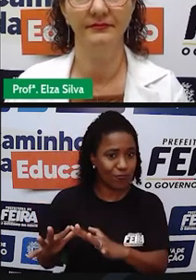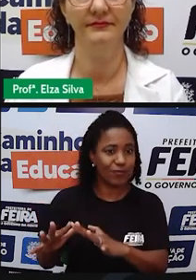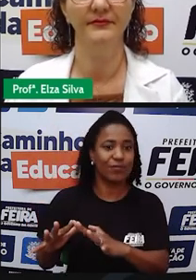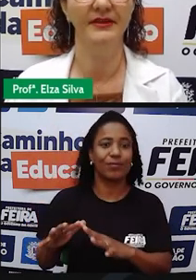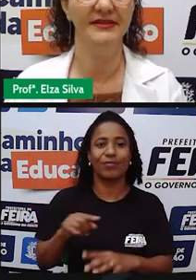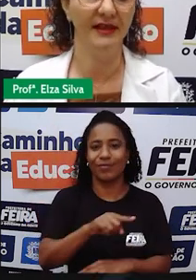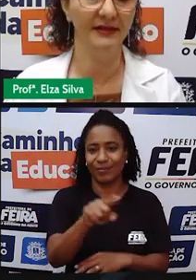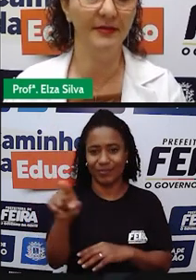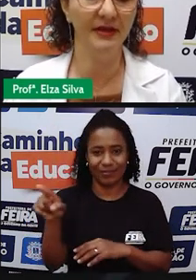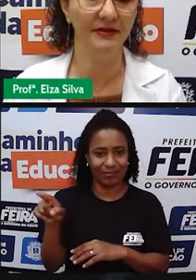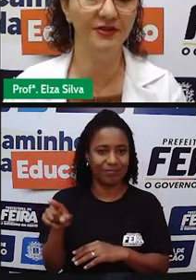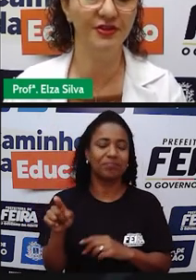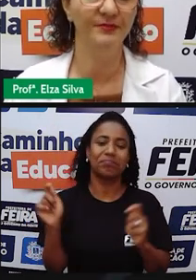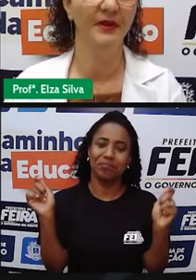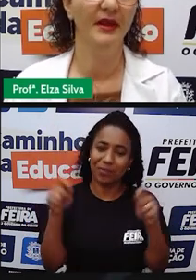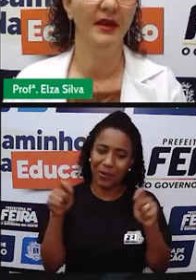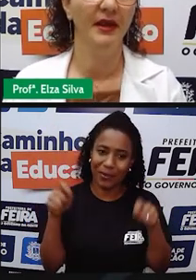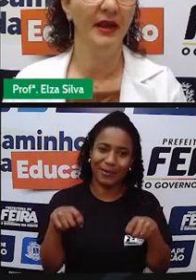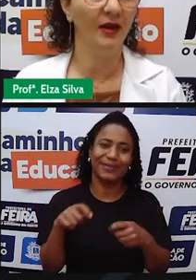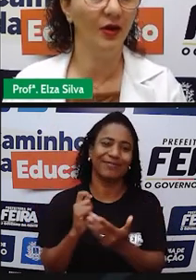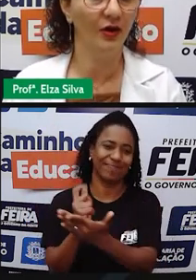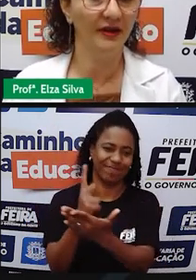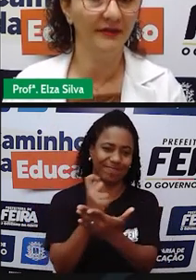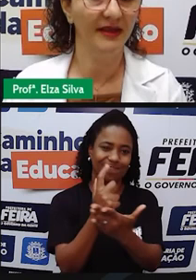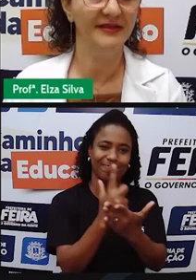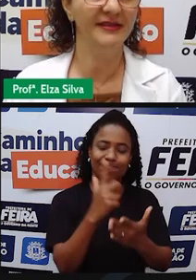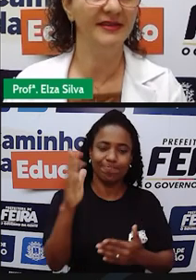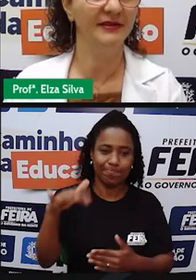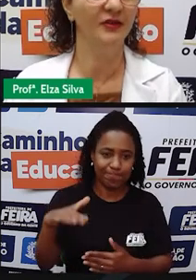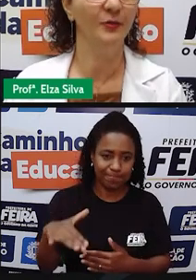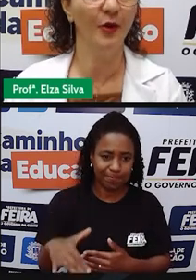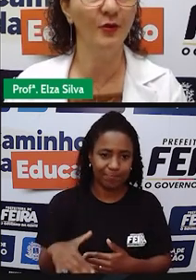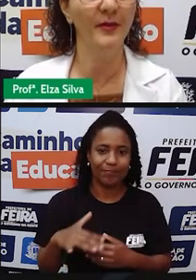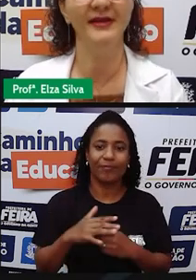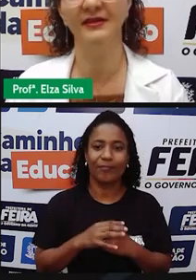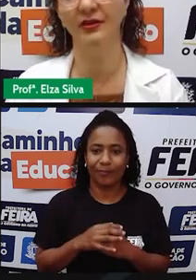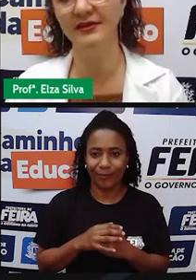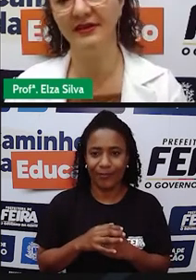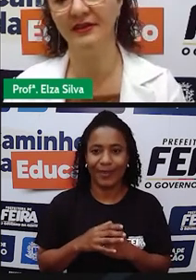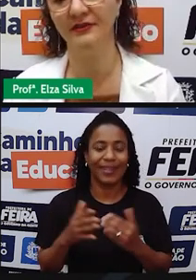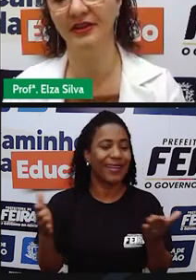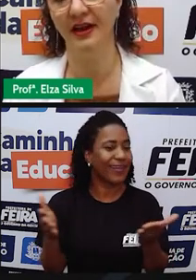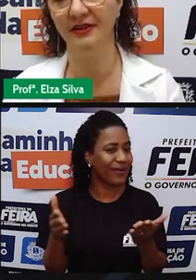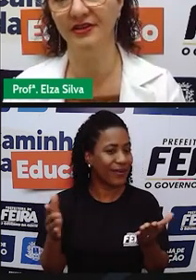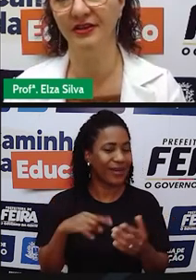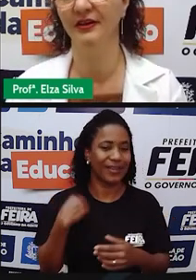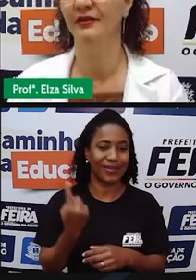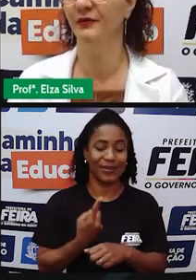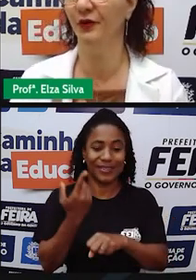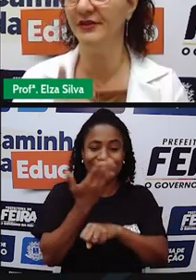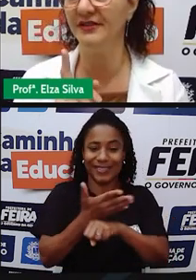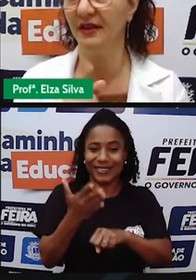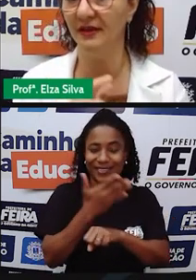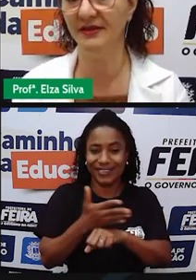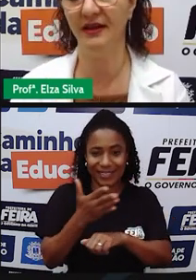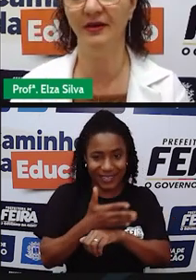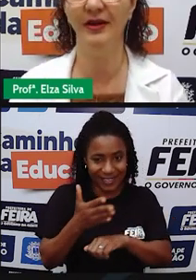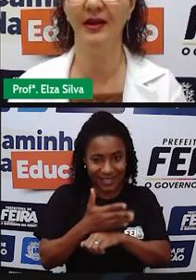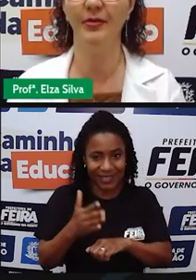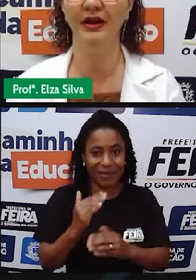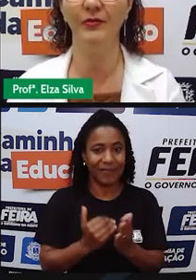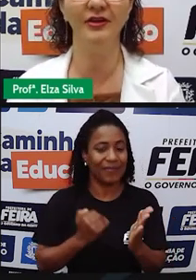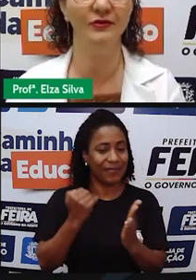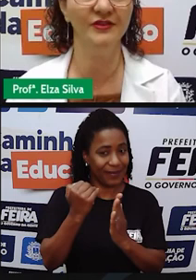vocês. Exatamente. E agora, exercitando um pouco mais a nossa criatividade, vocês